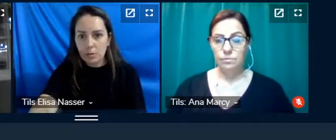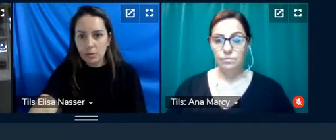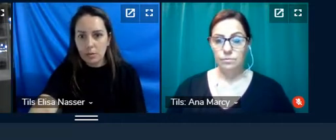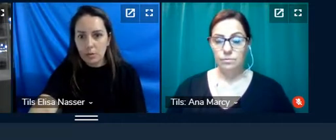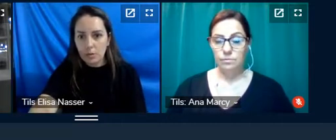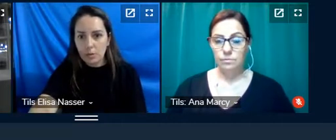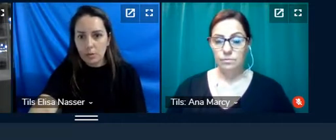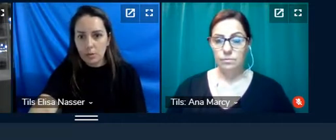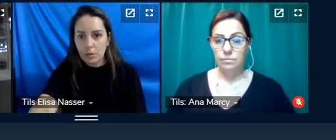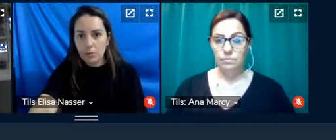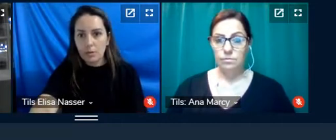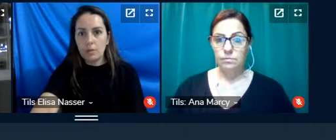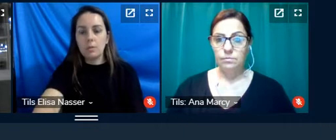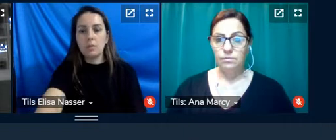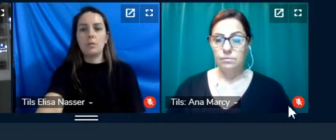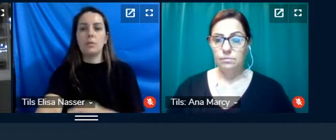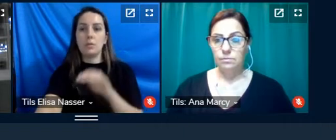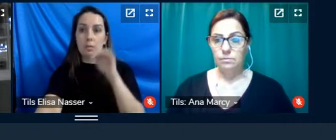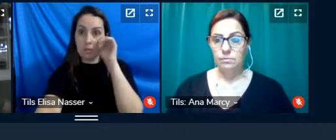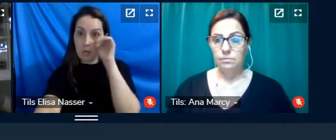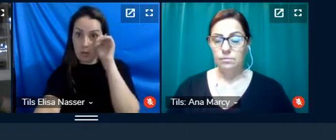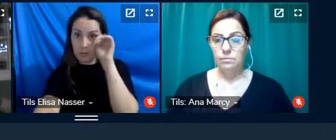Sim, só tem que aumentar o tamanho. Deixa eu ver aqui.